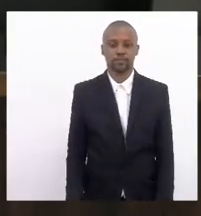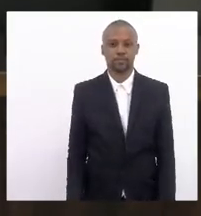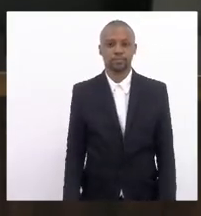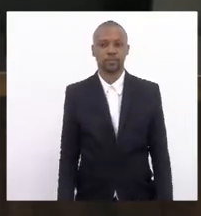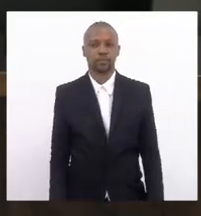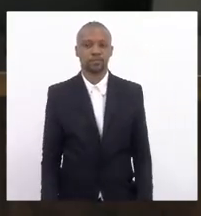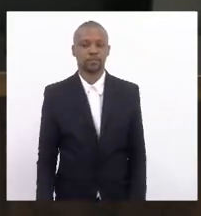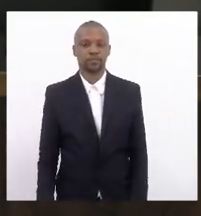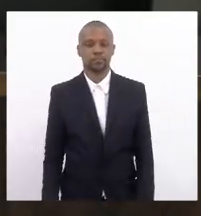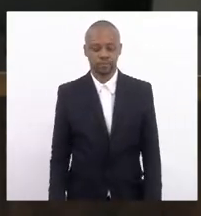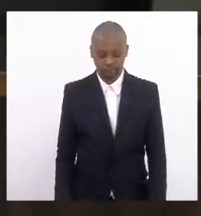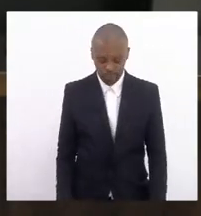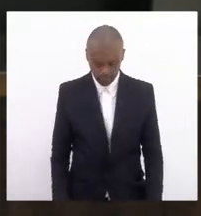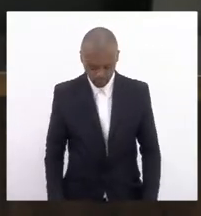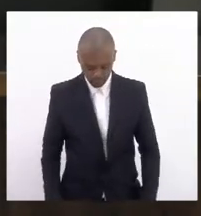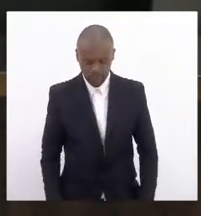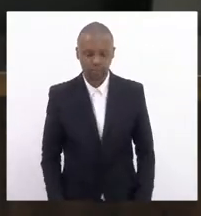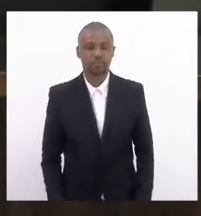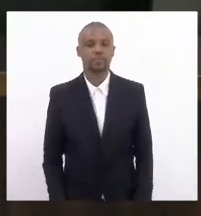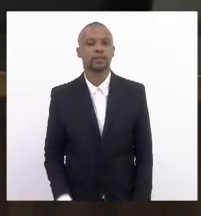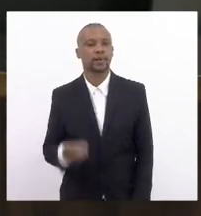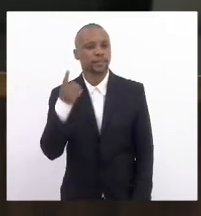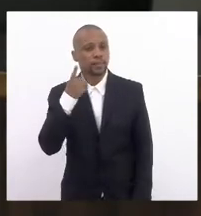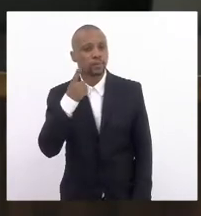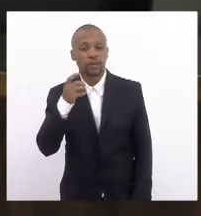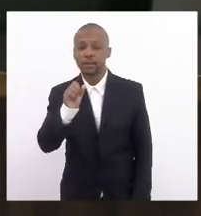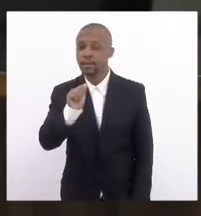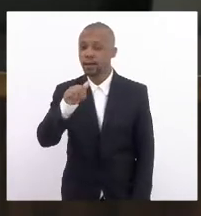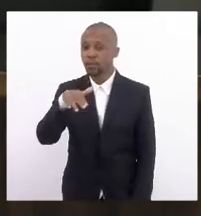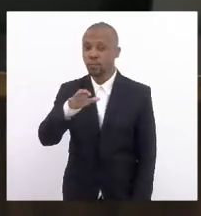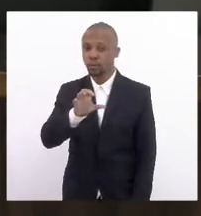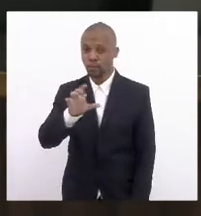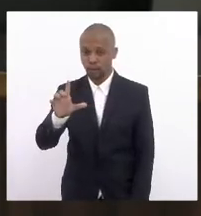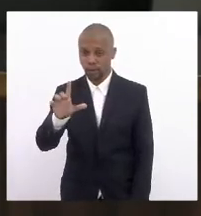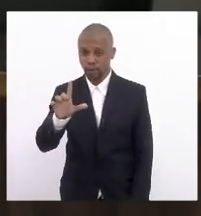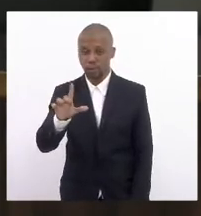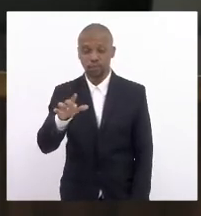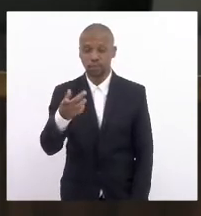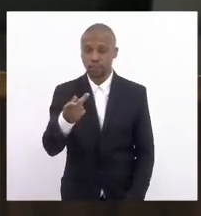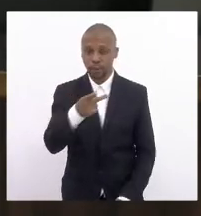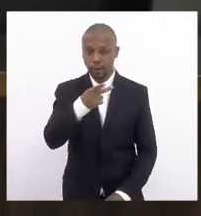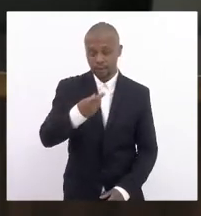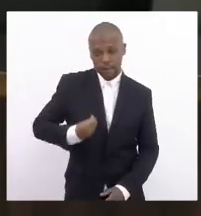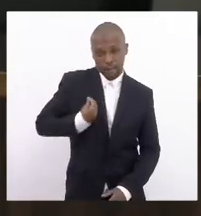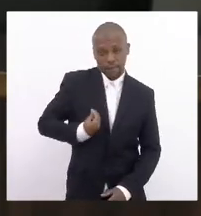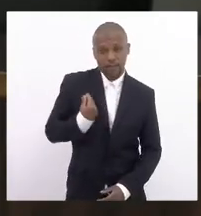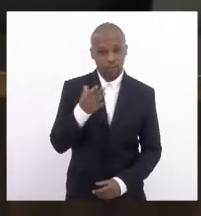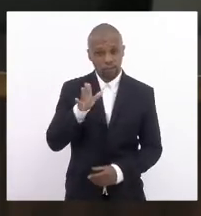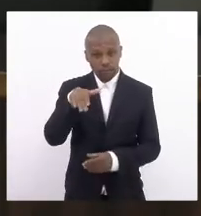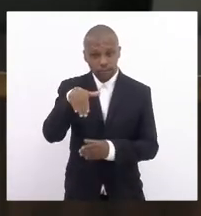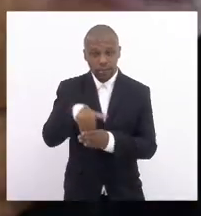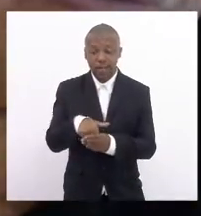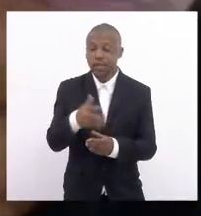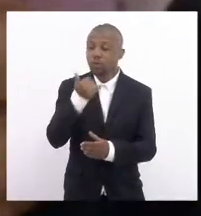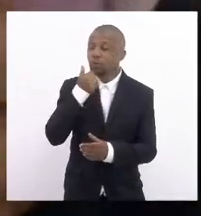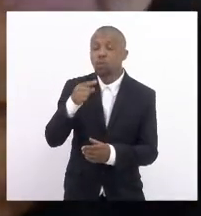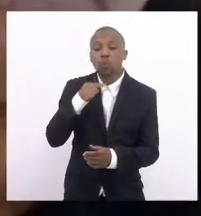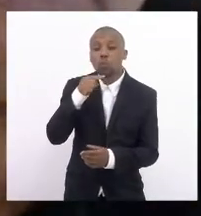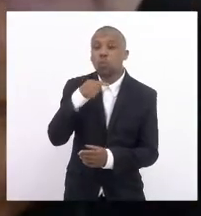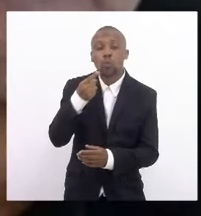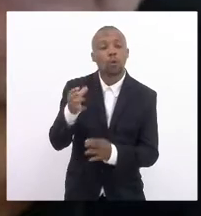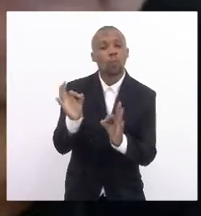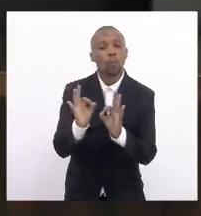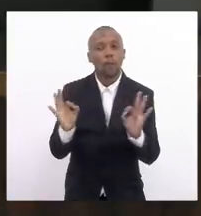Rosane Félix, deputado Samuel Malafaia, presente, vai votar. Estou tentando votar, não consigo, não.